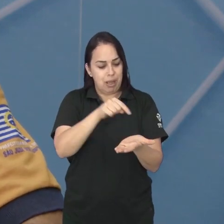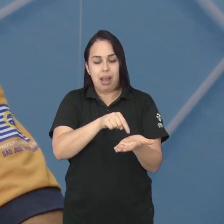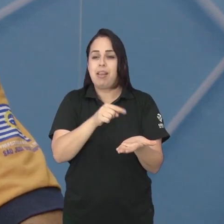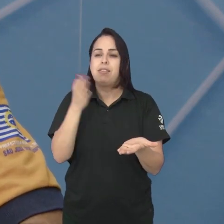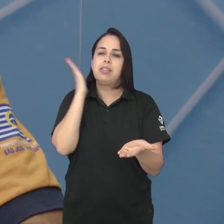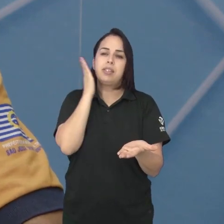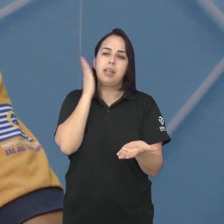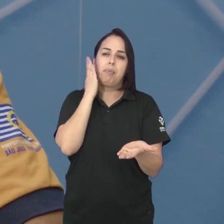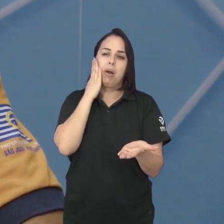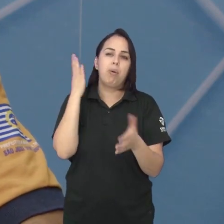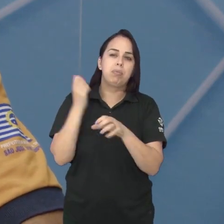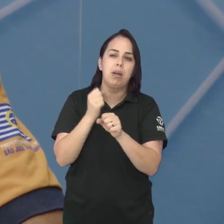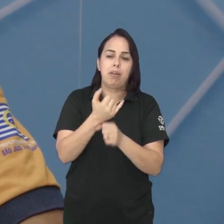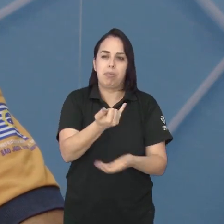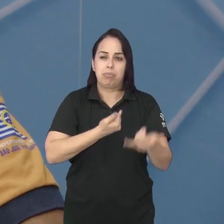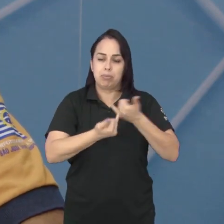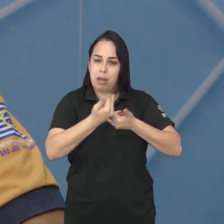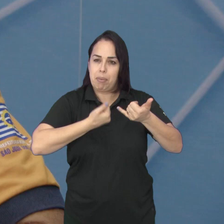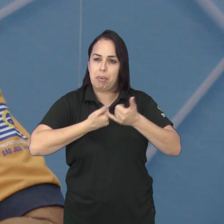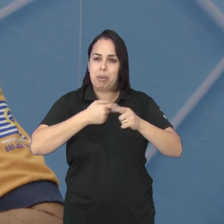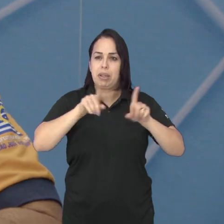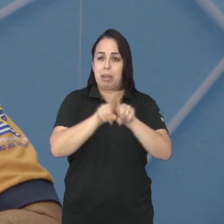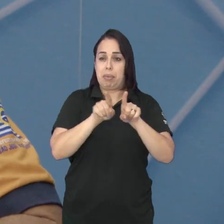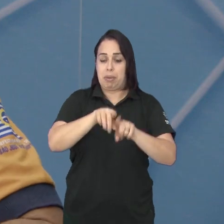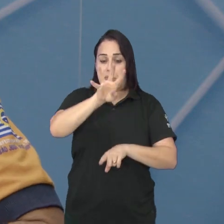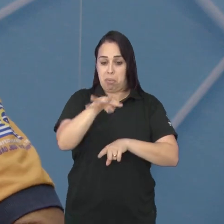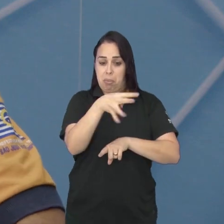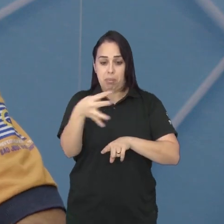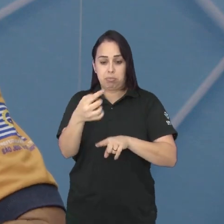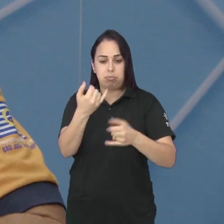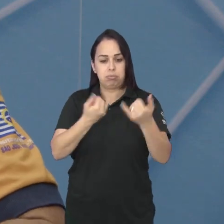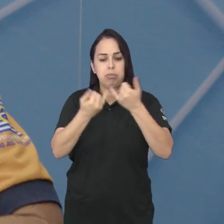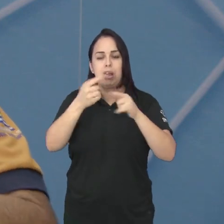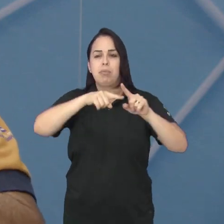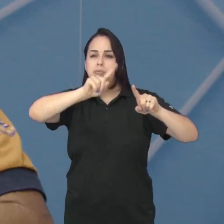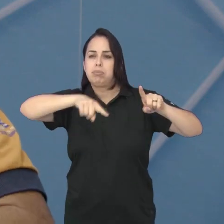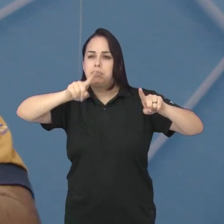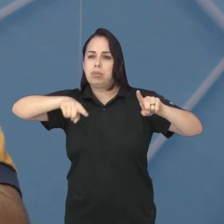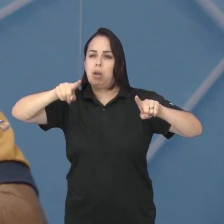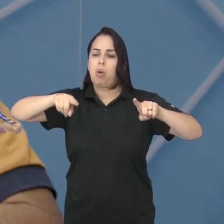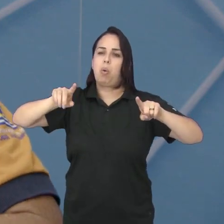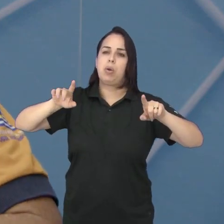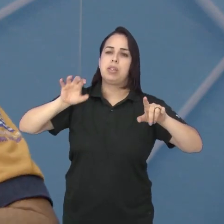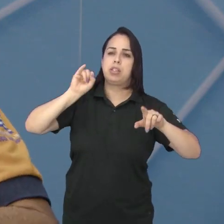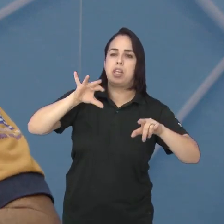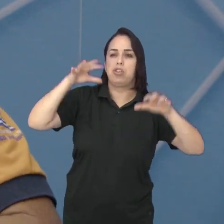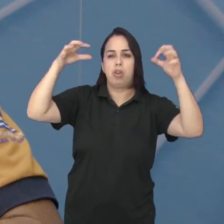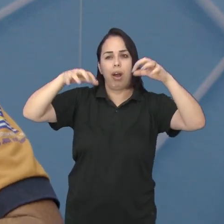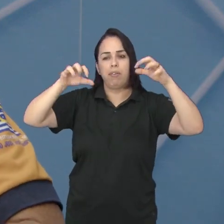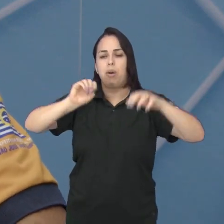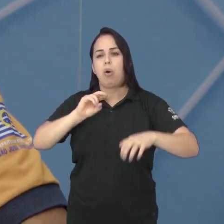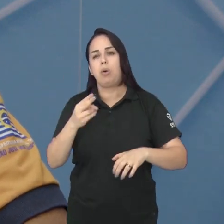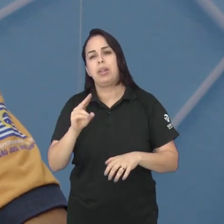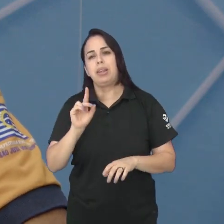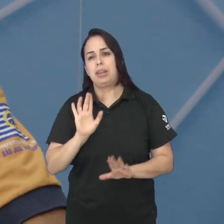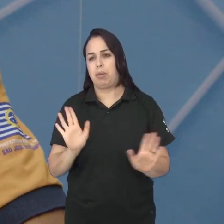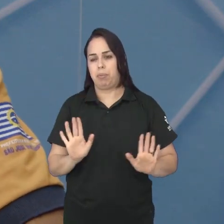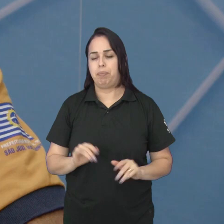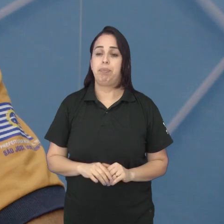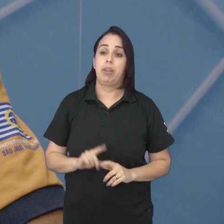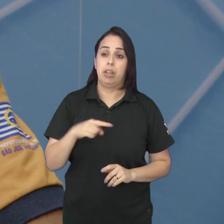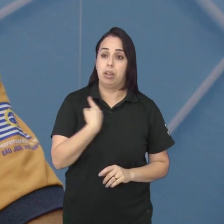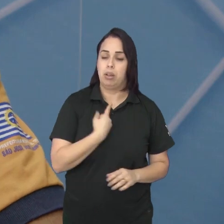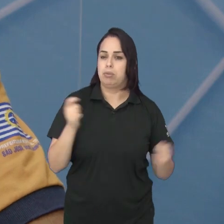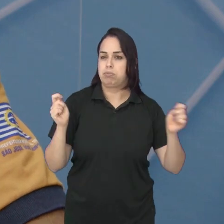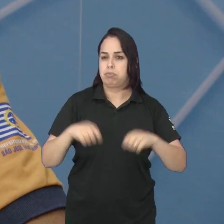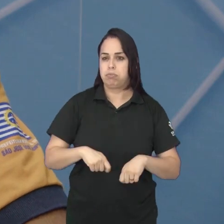esse cálculo, né, e já vai nos fornecendo através de uma tabela qual que está sendo o grau, né, a quantidade, o volume de cada região.